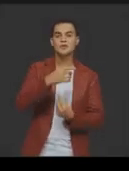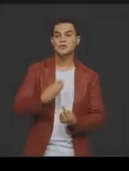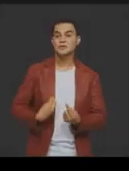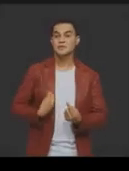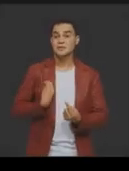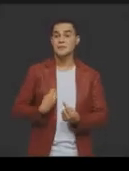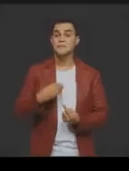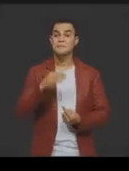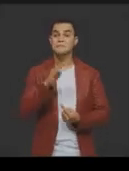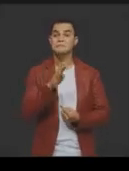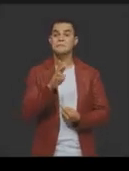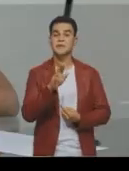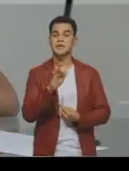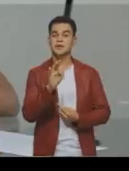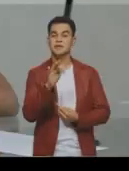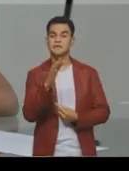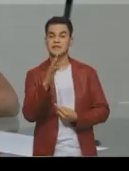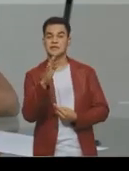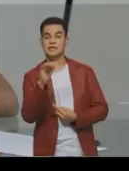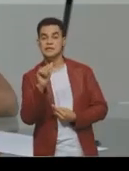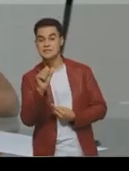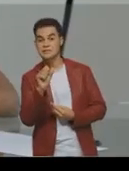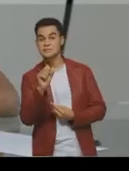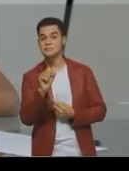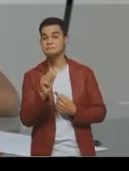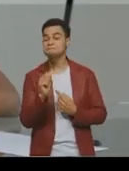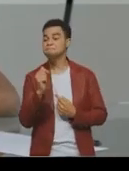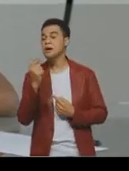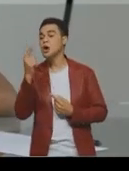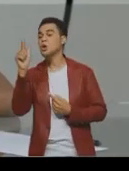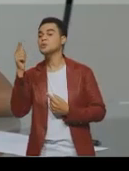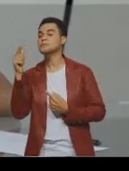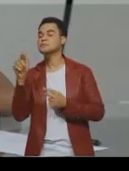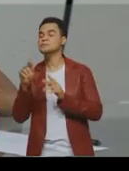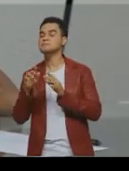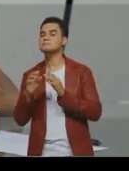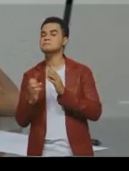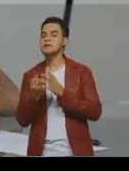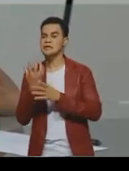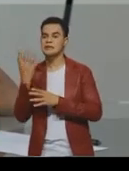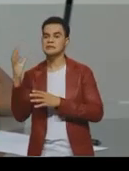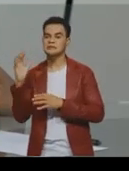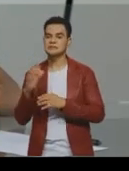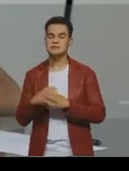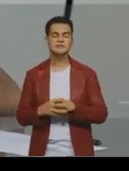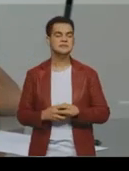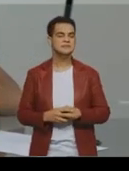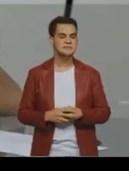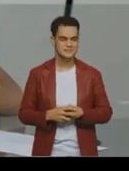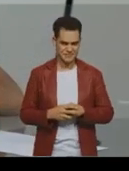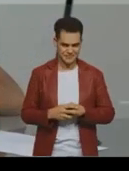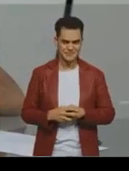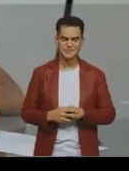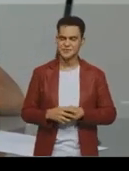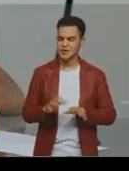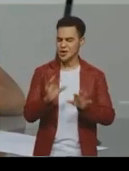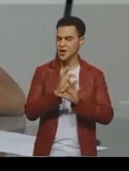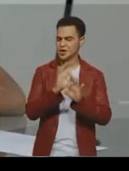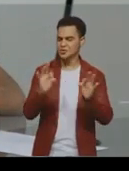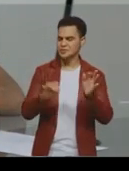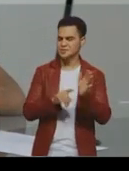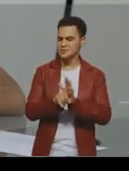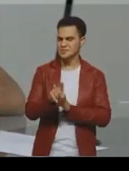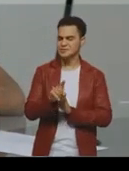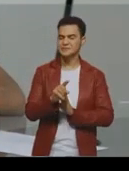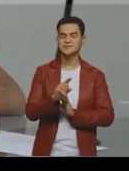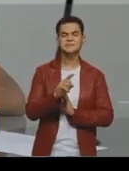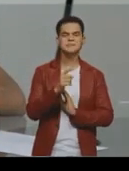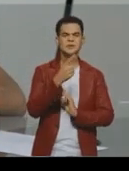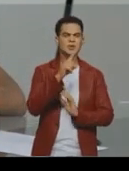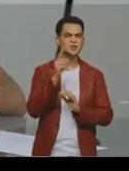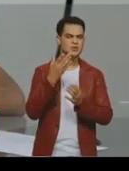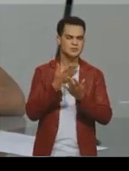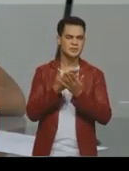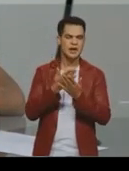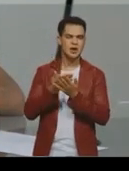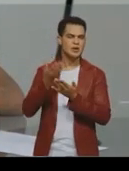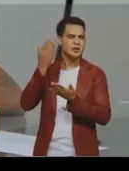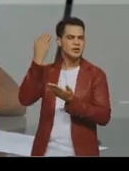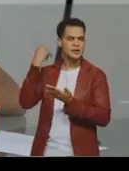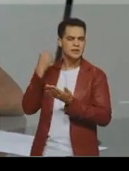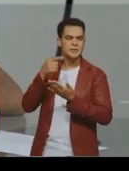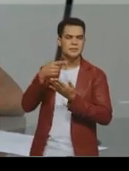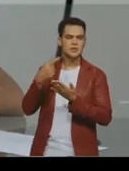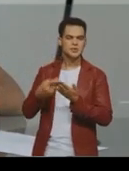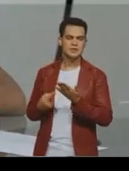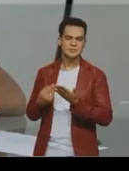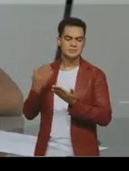demais plantas? Então, boa pergunta, né? A gente já iniciou aí desde da última aula do PET passado, onde a